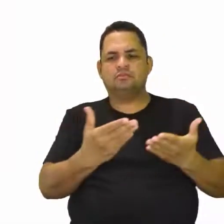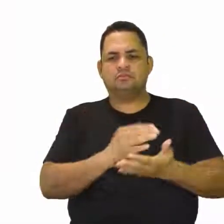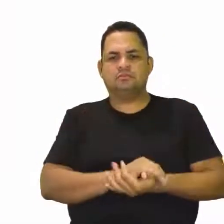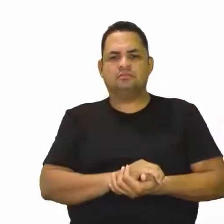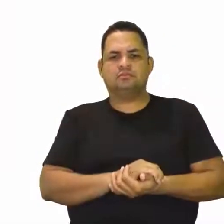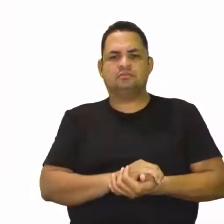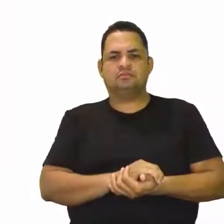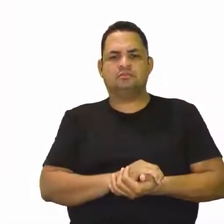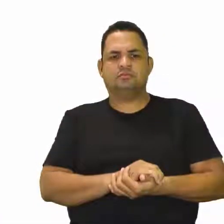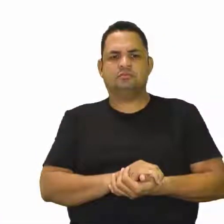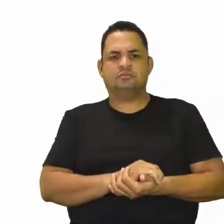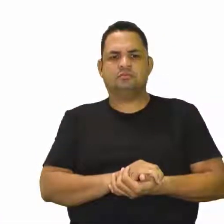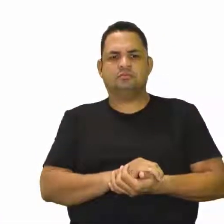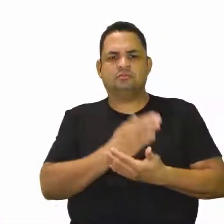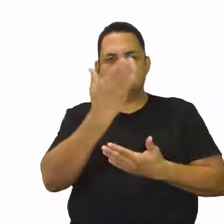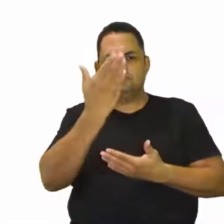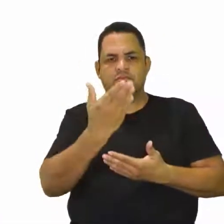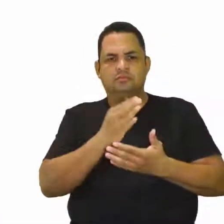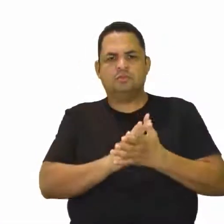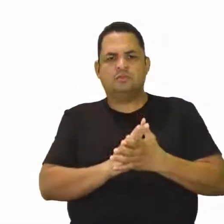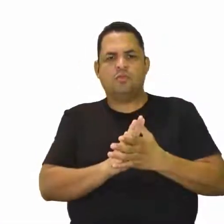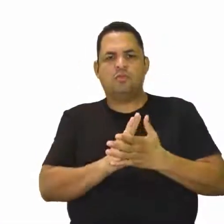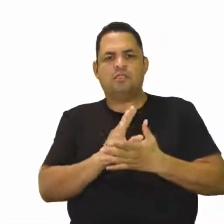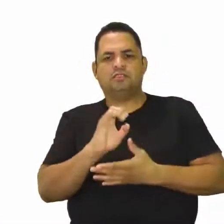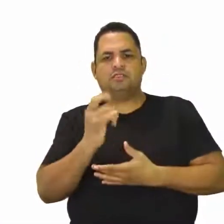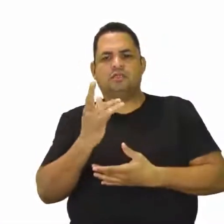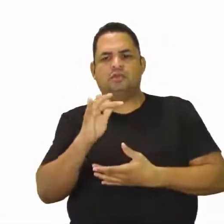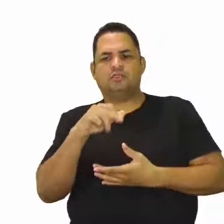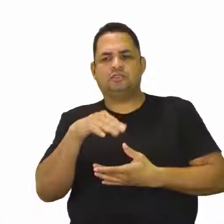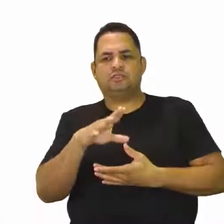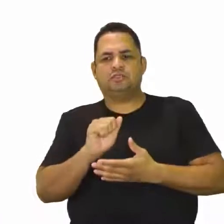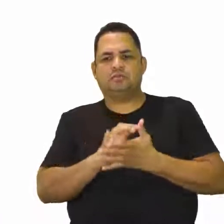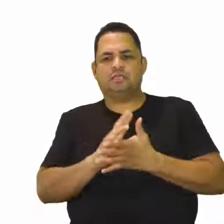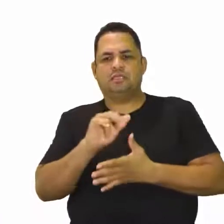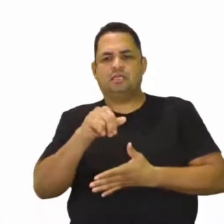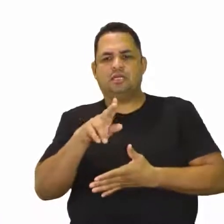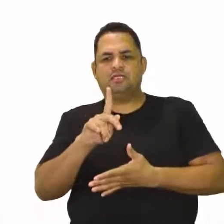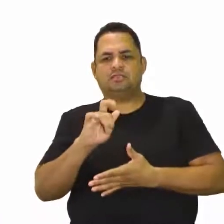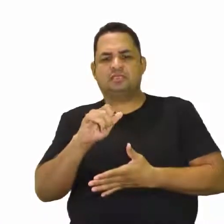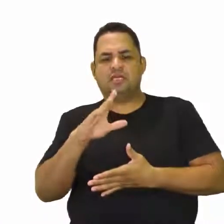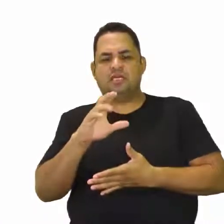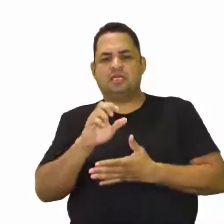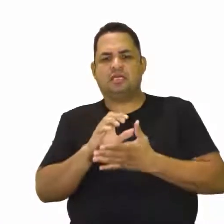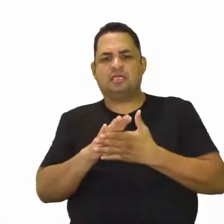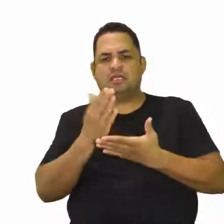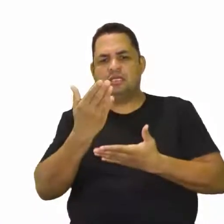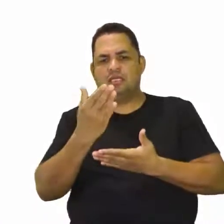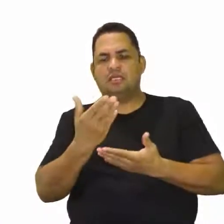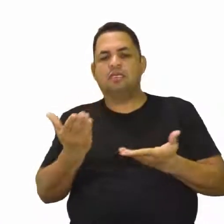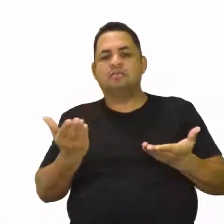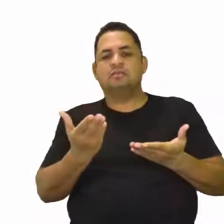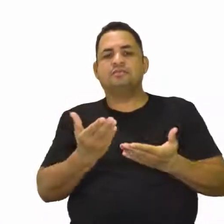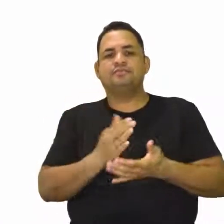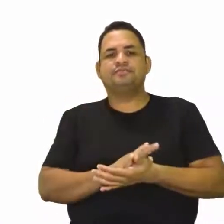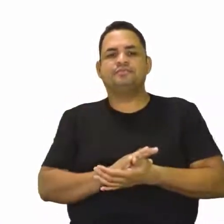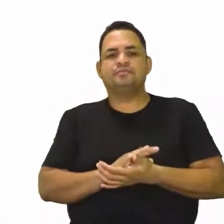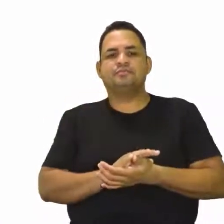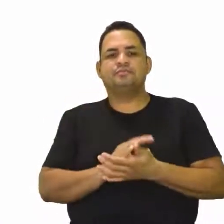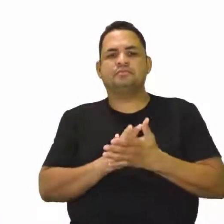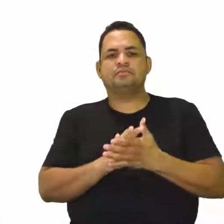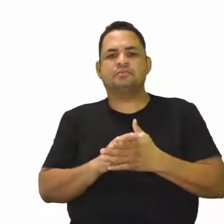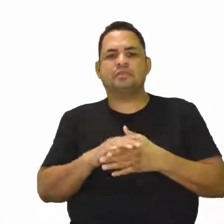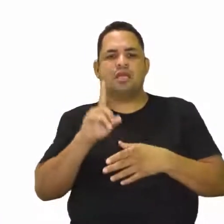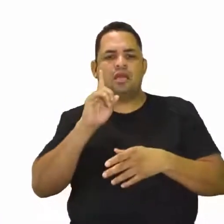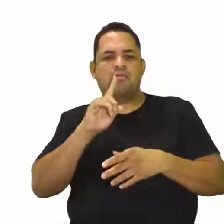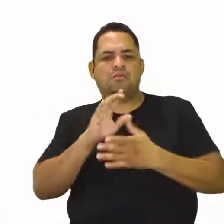a bomba de Hiroshima e Nagasaki, eu tenho o cartaz americano, dizendo que a América precisa